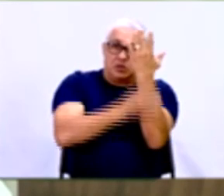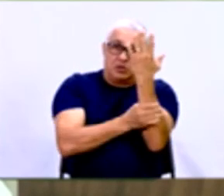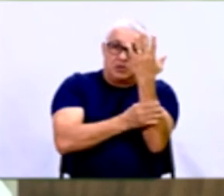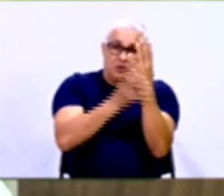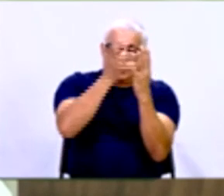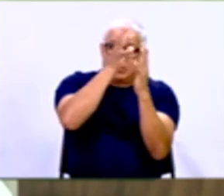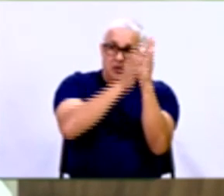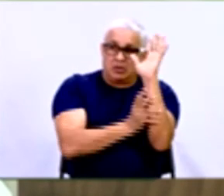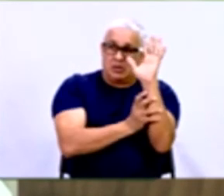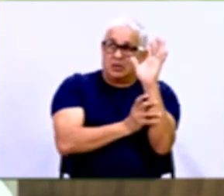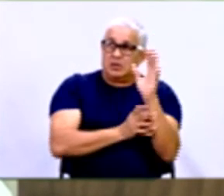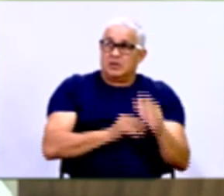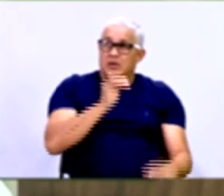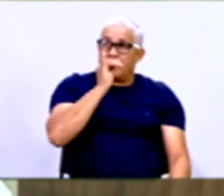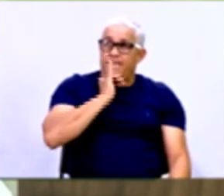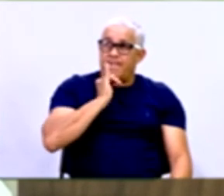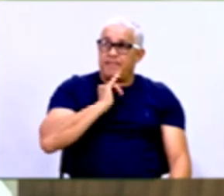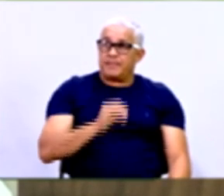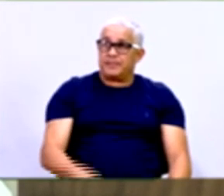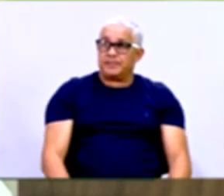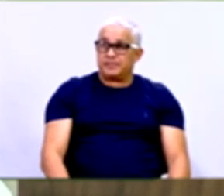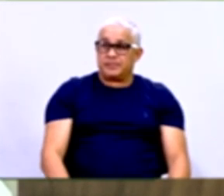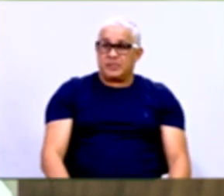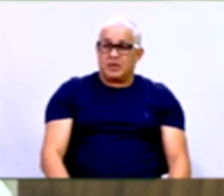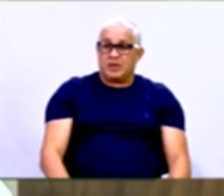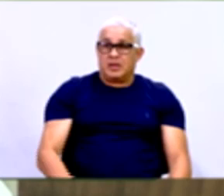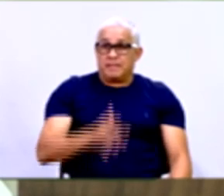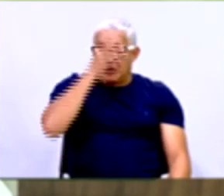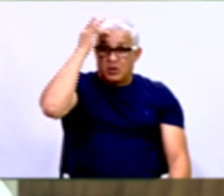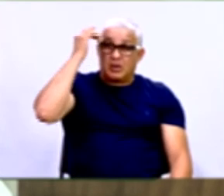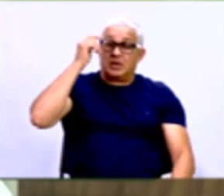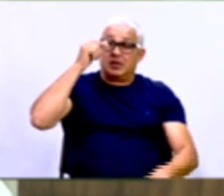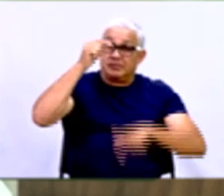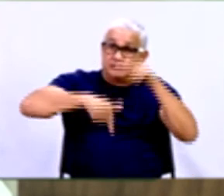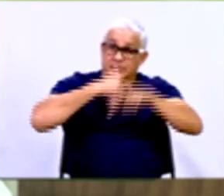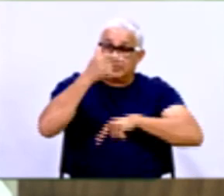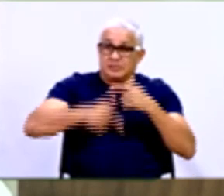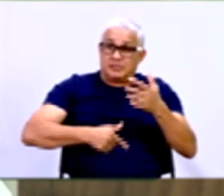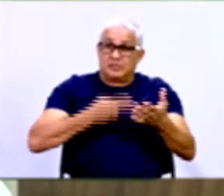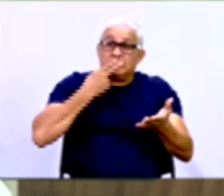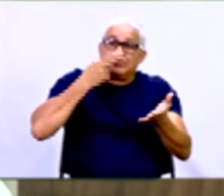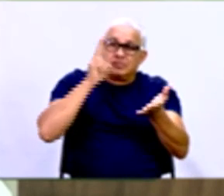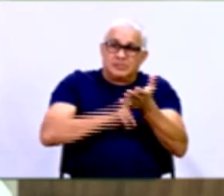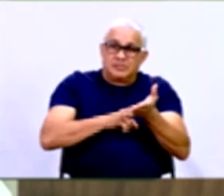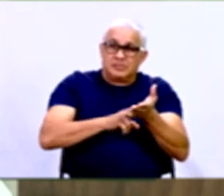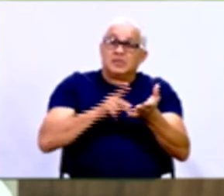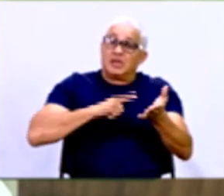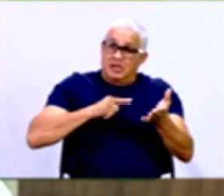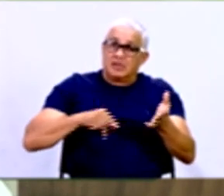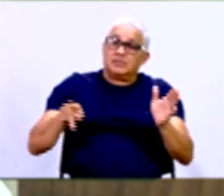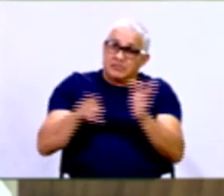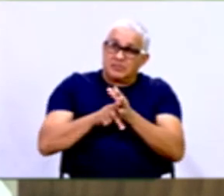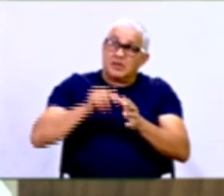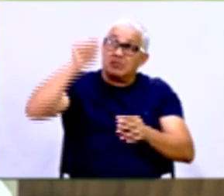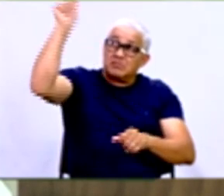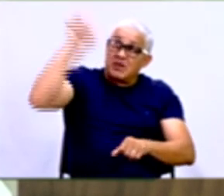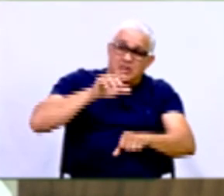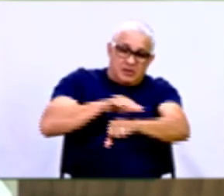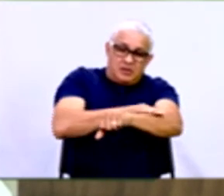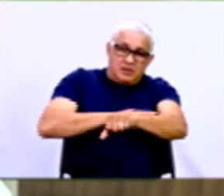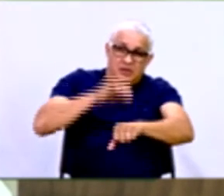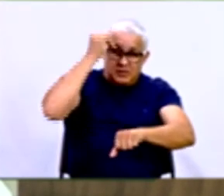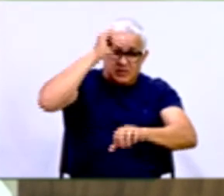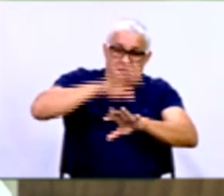interessante é os funcionários dos Correios, que eles utilizam um creme protetor solar nas